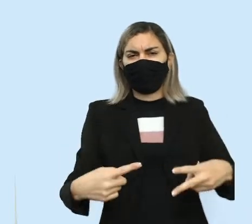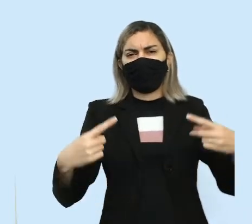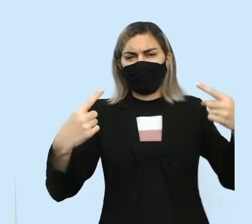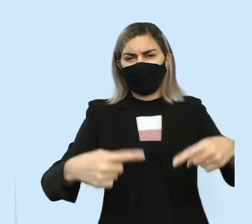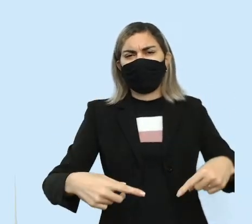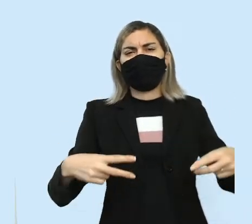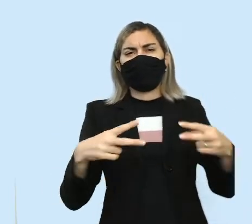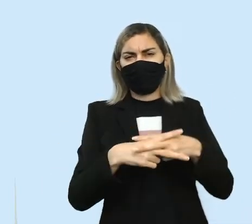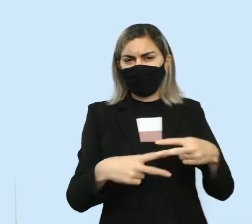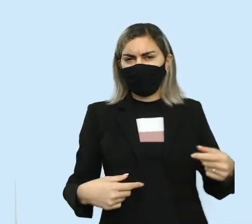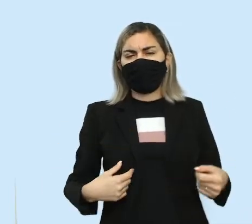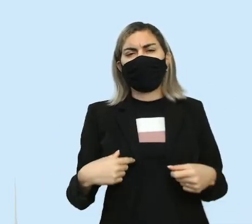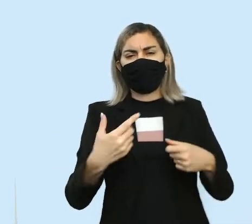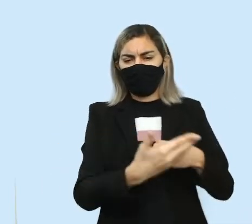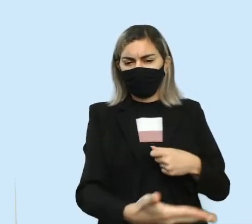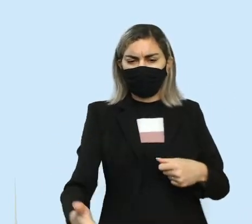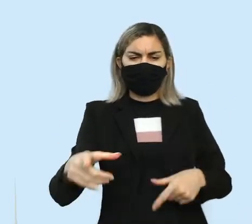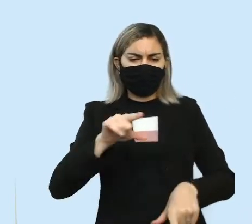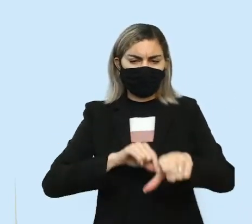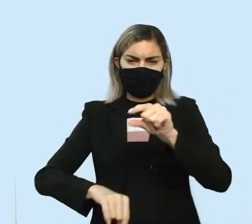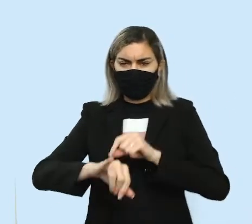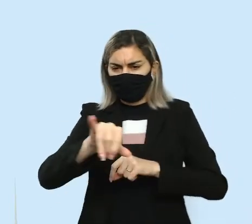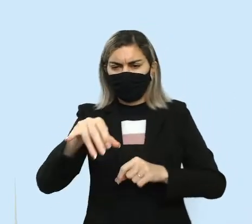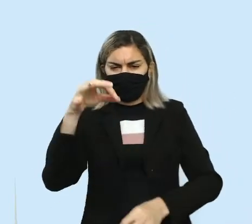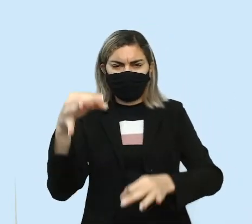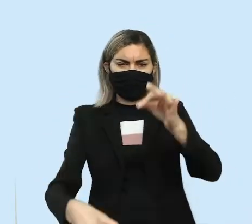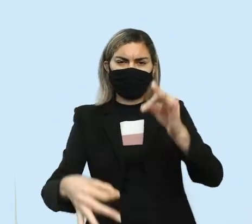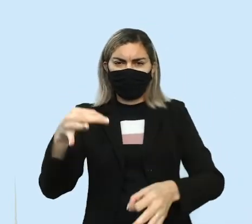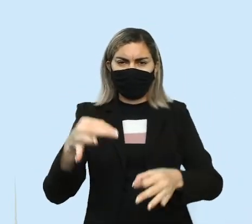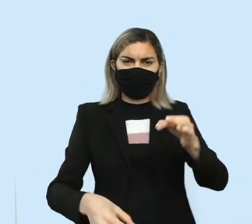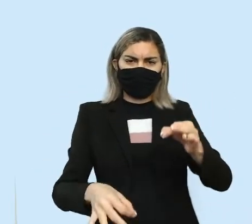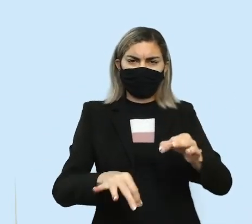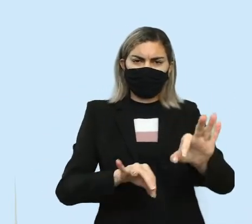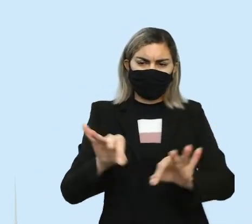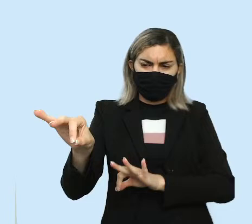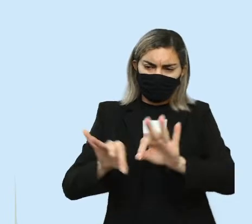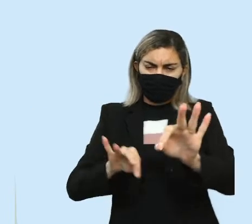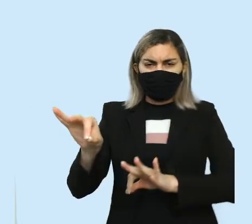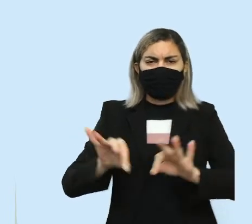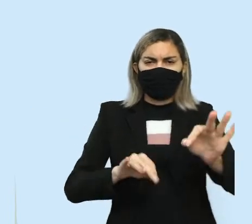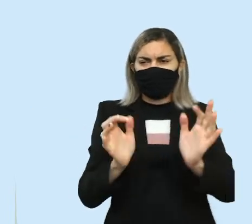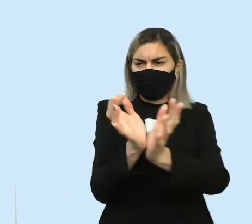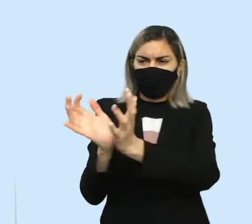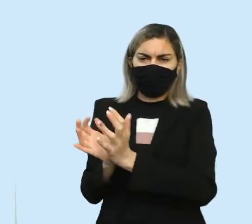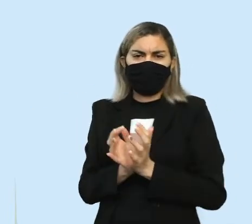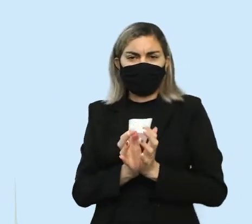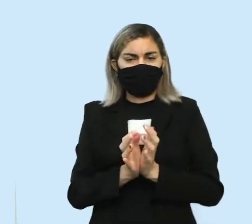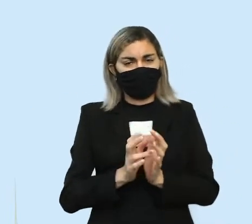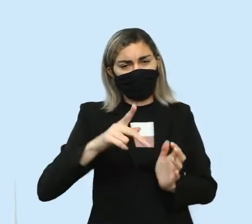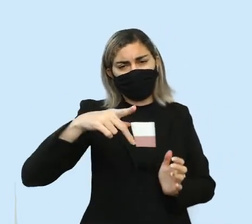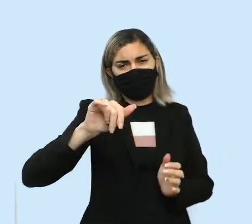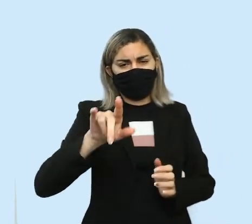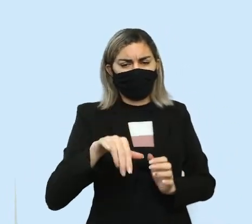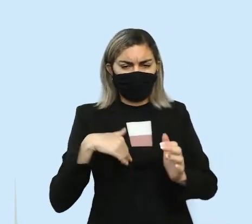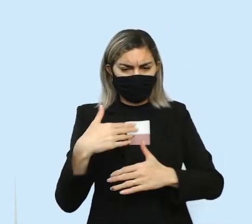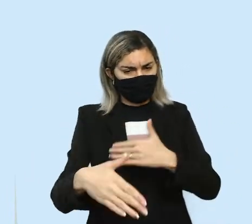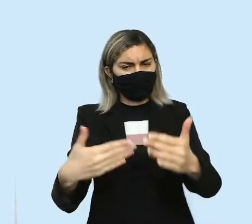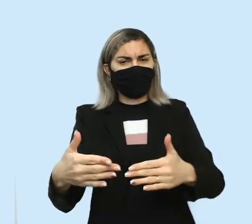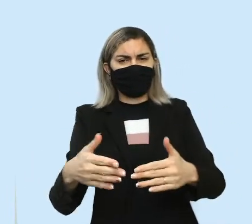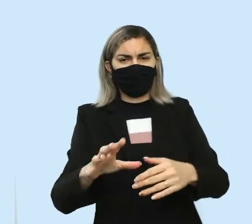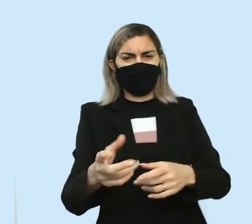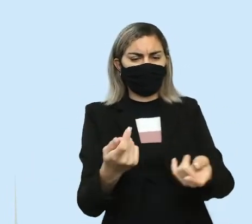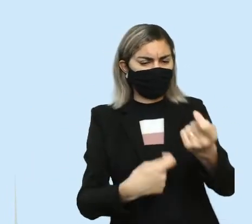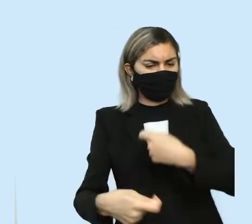quase 2 séculos. Elegem esses juízes para que organizassem, então, essa luta. Na Palestina, vão desenvolver o